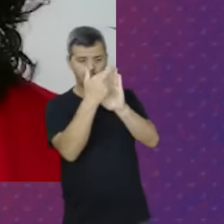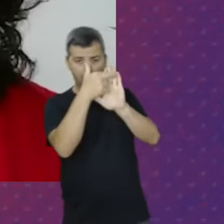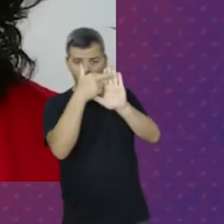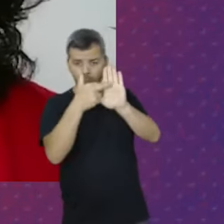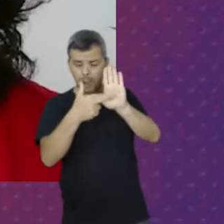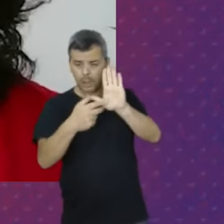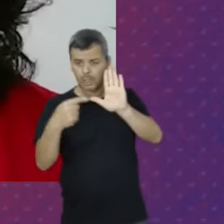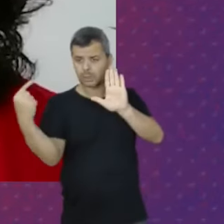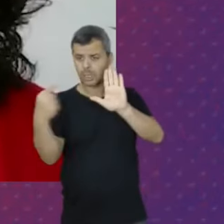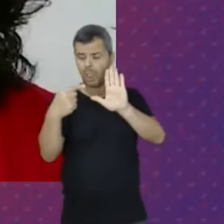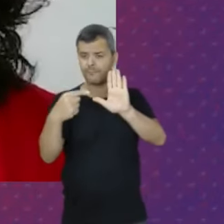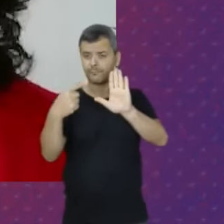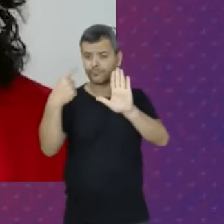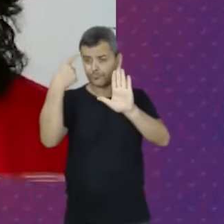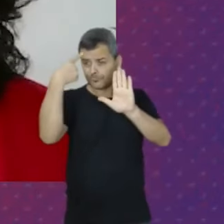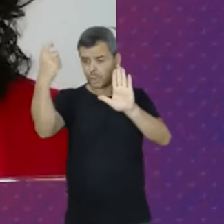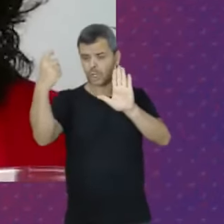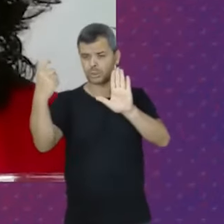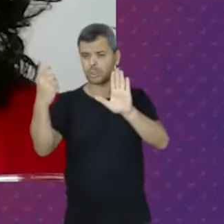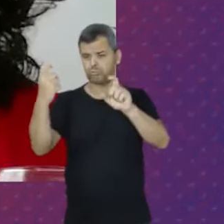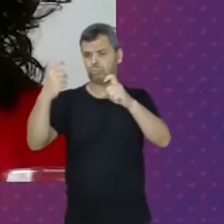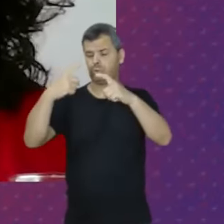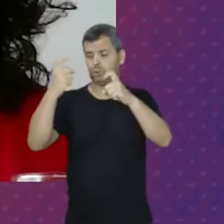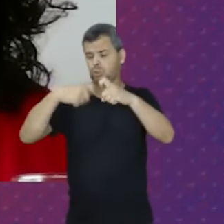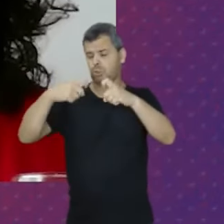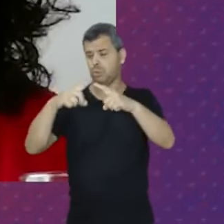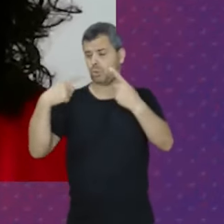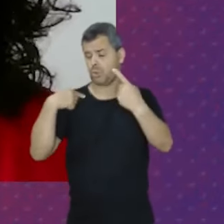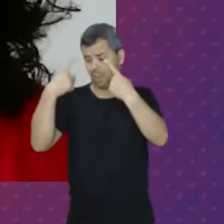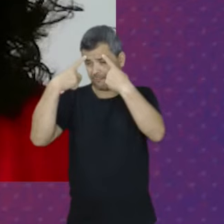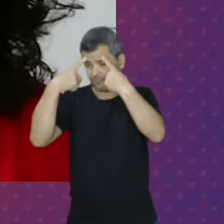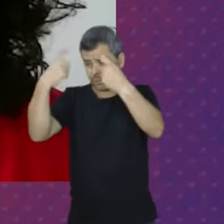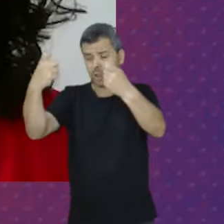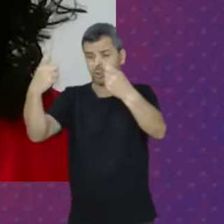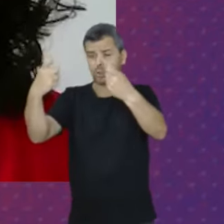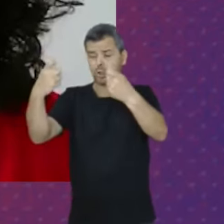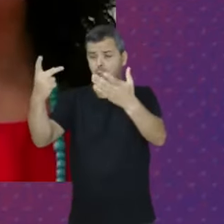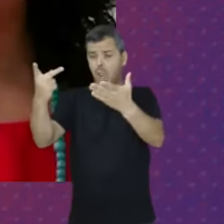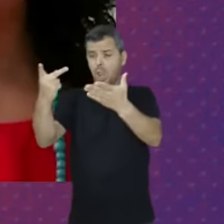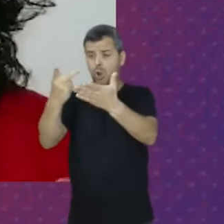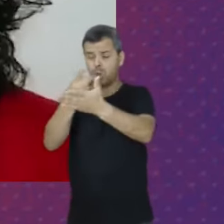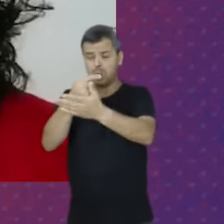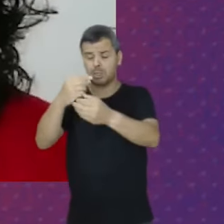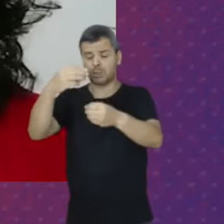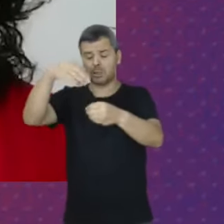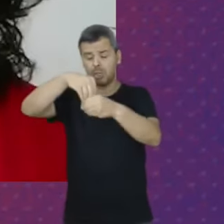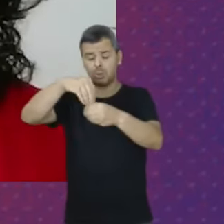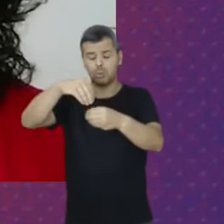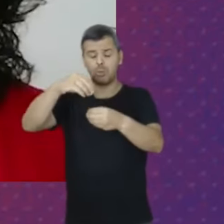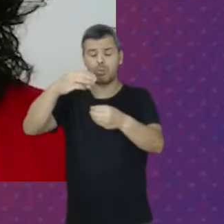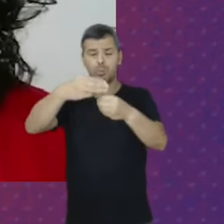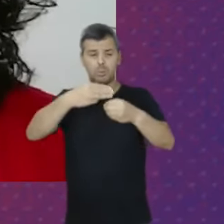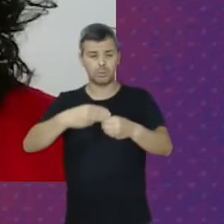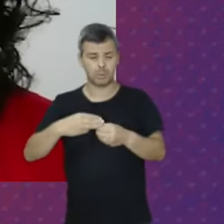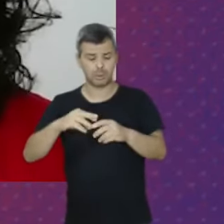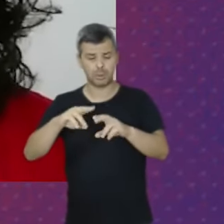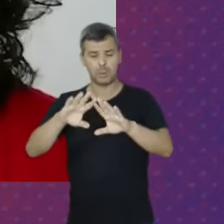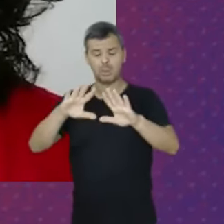atendimento às situações de violência sexual ou das diversas violências que acontecem no município. Muitos municípios, então,